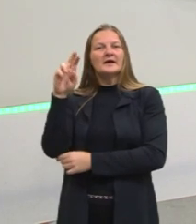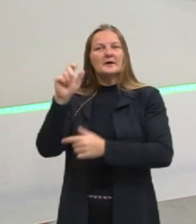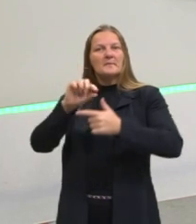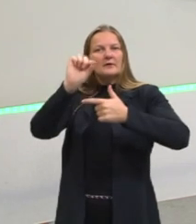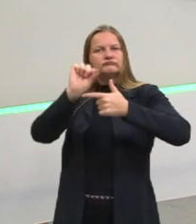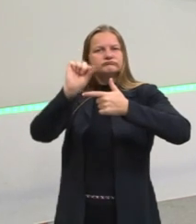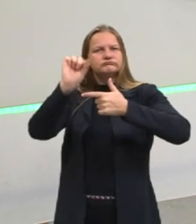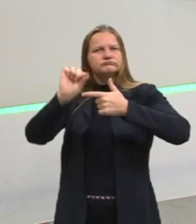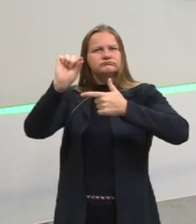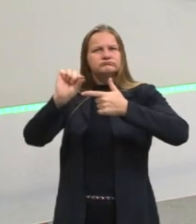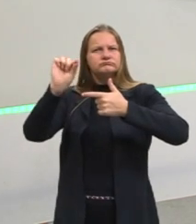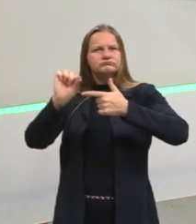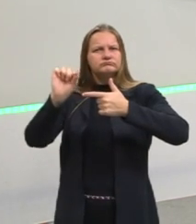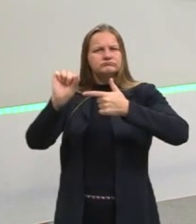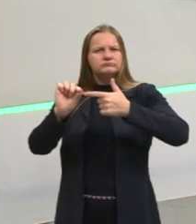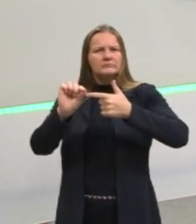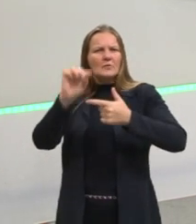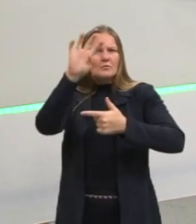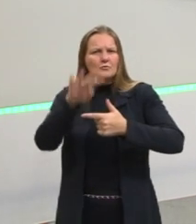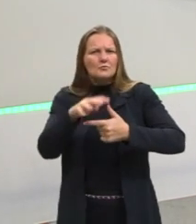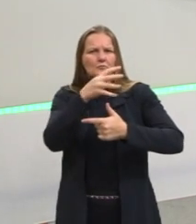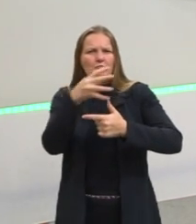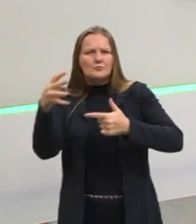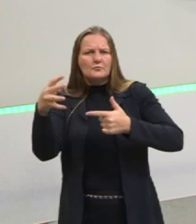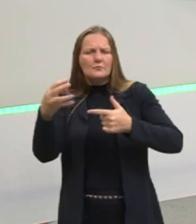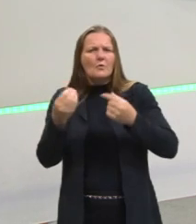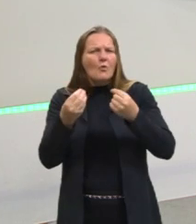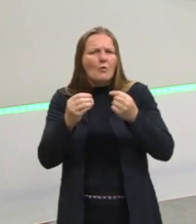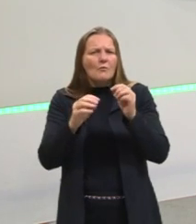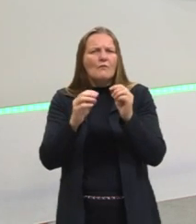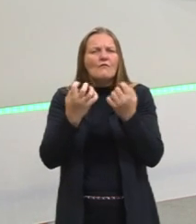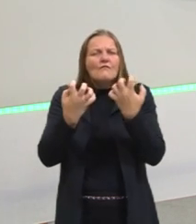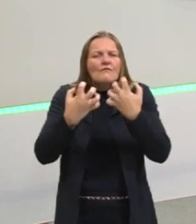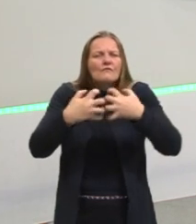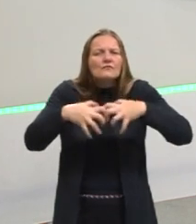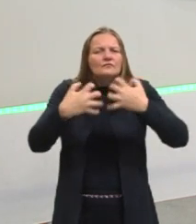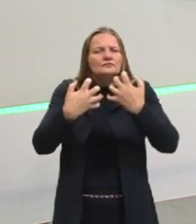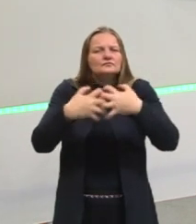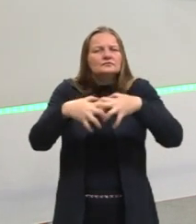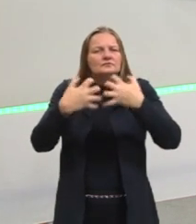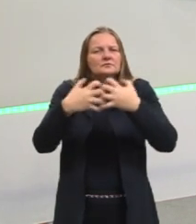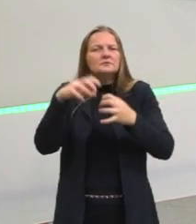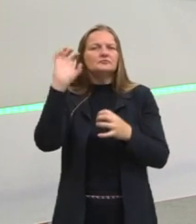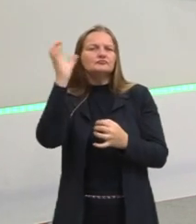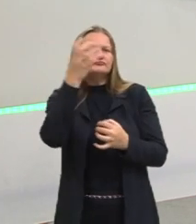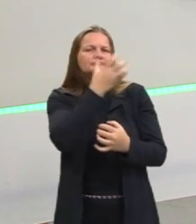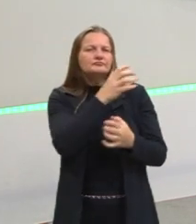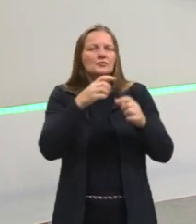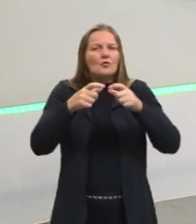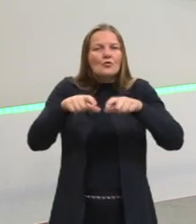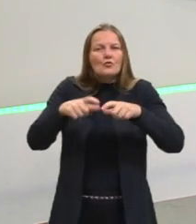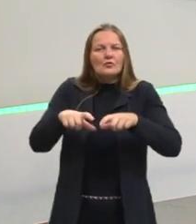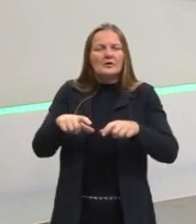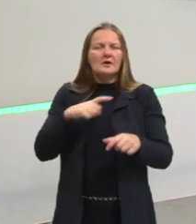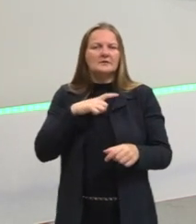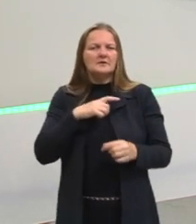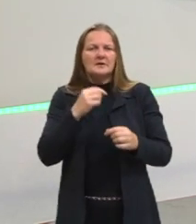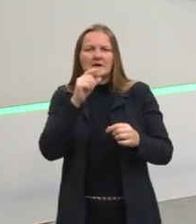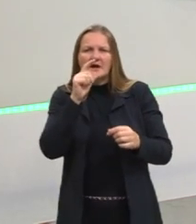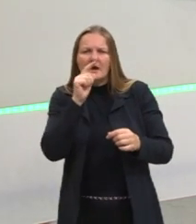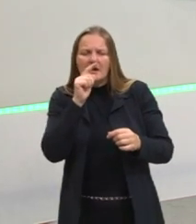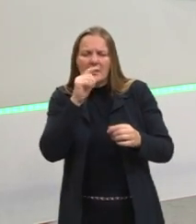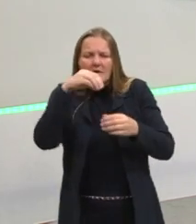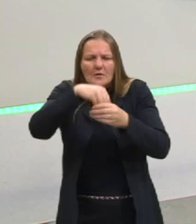fundamental para te entender aí como é que funciona né a local Alice vai ter plantação